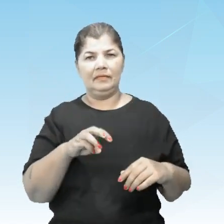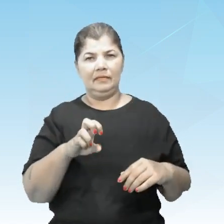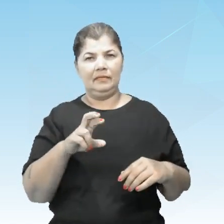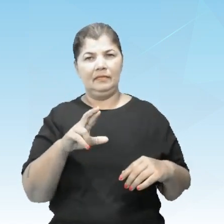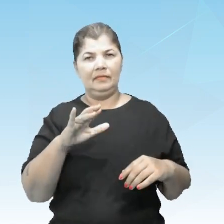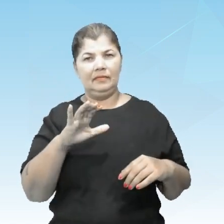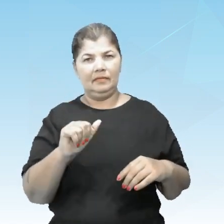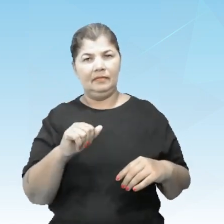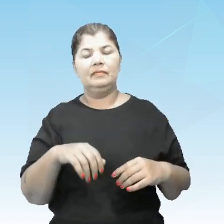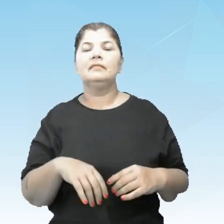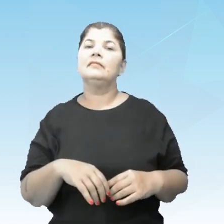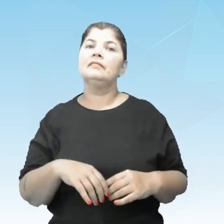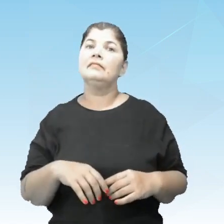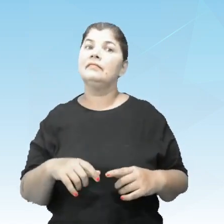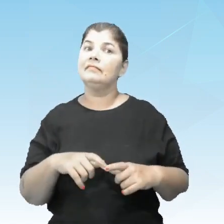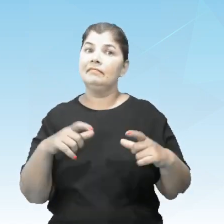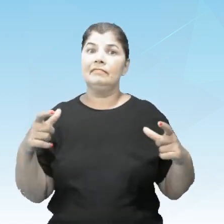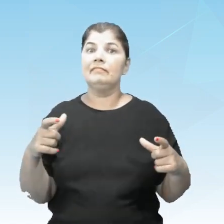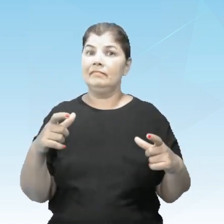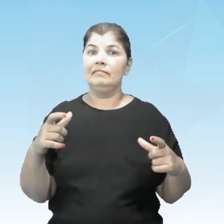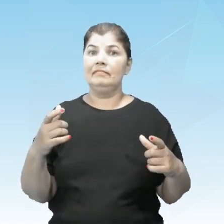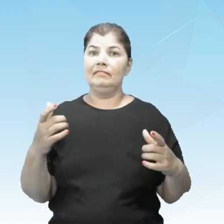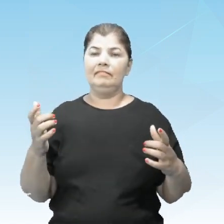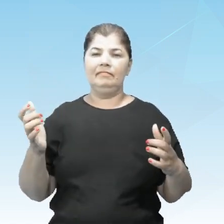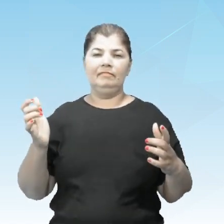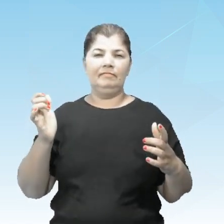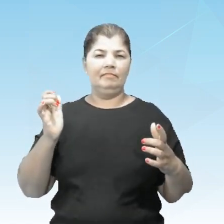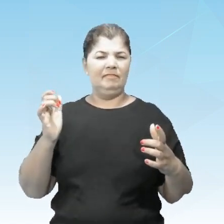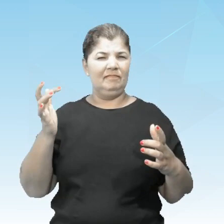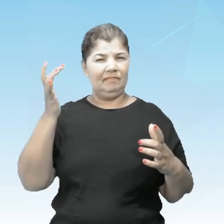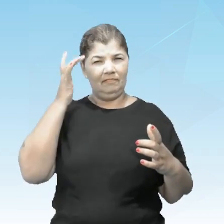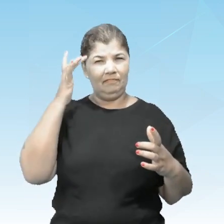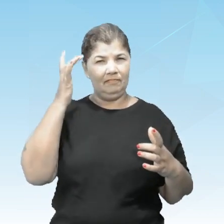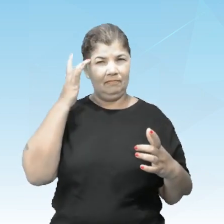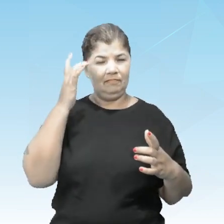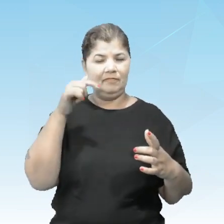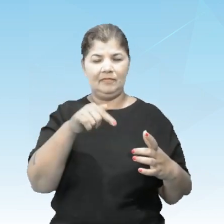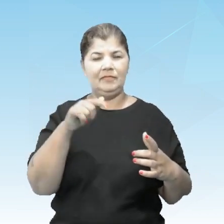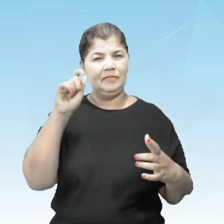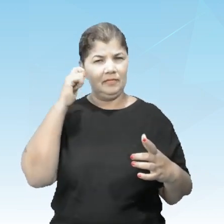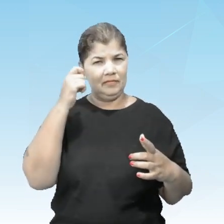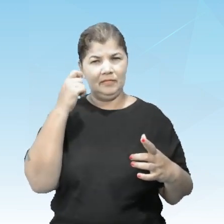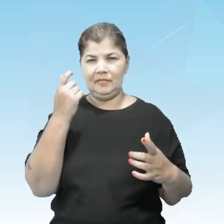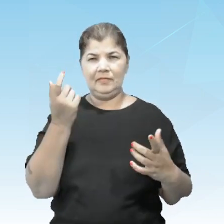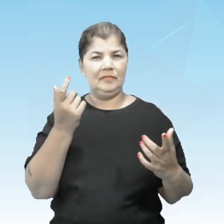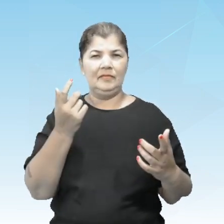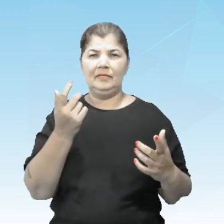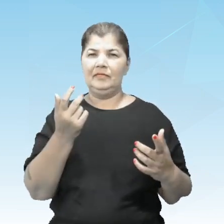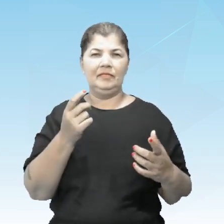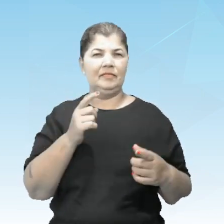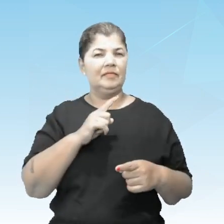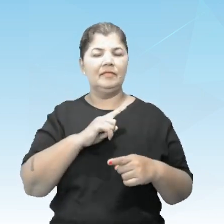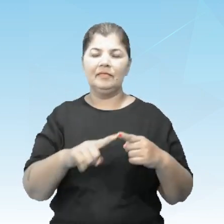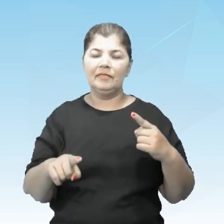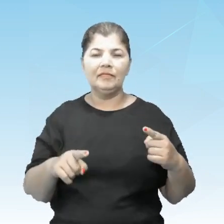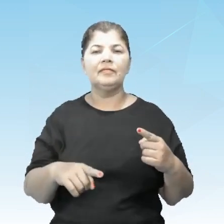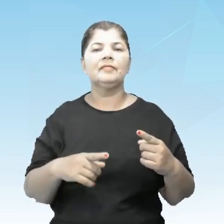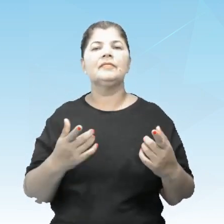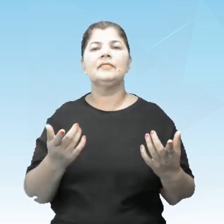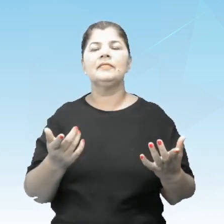maioria da elite, os crioulos eram impedidos de ascender socialmente. Então, nas